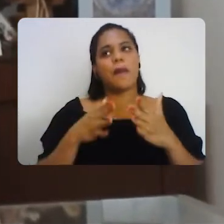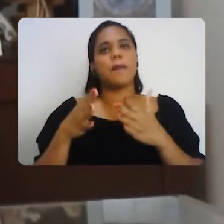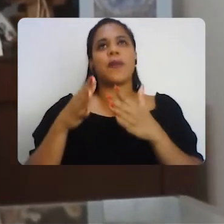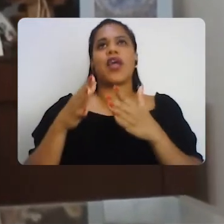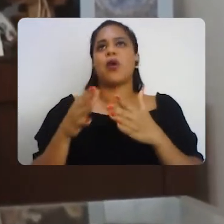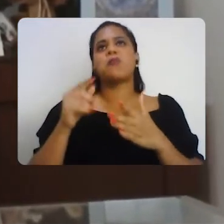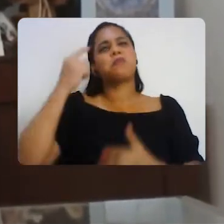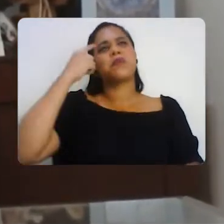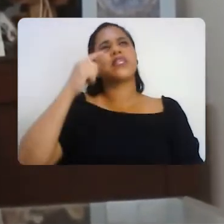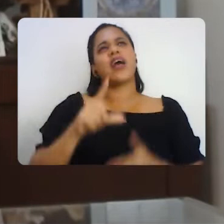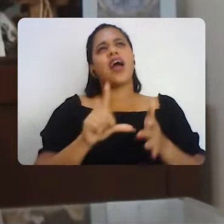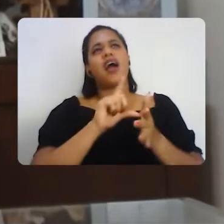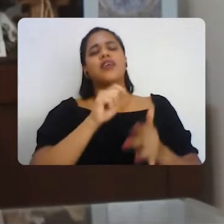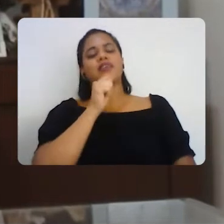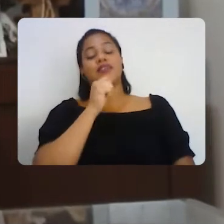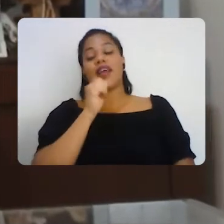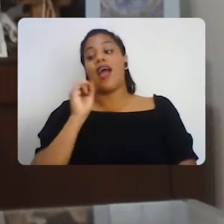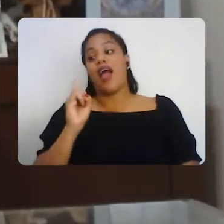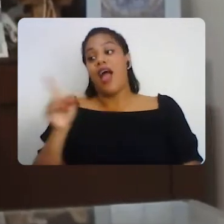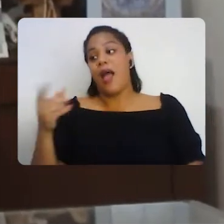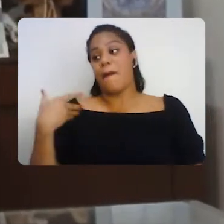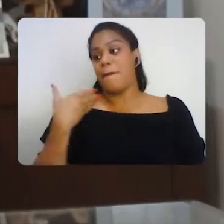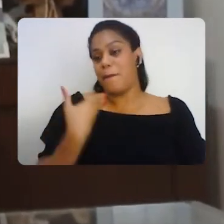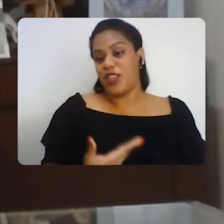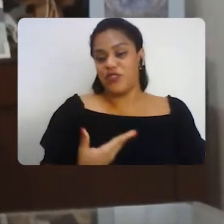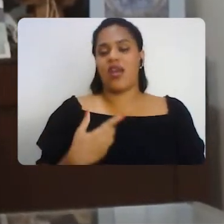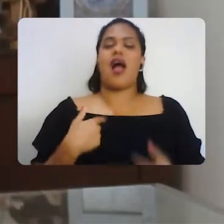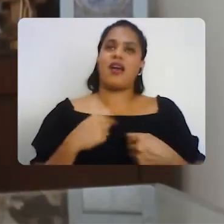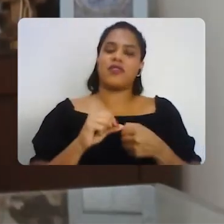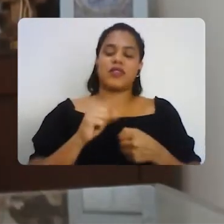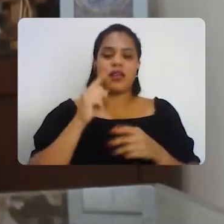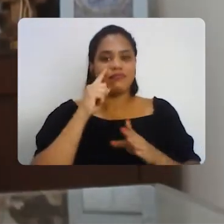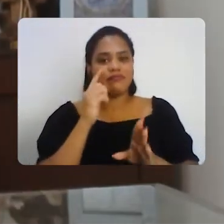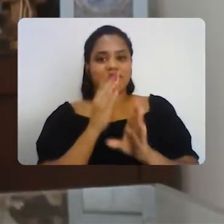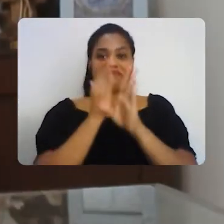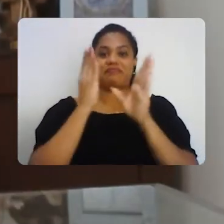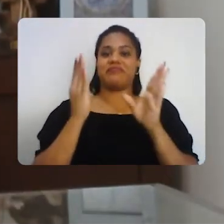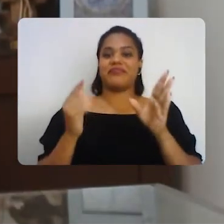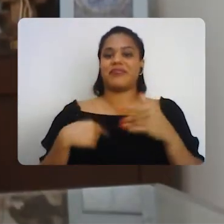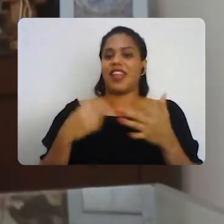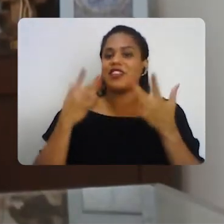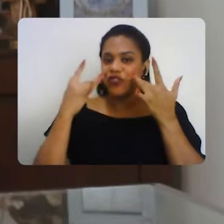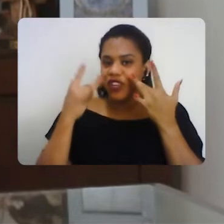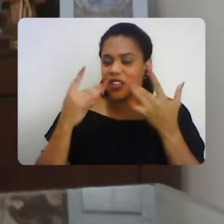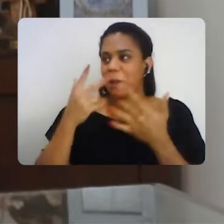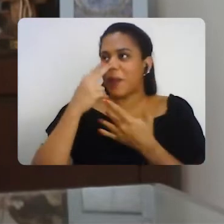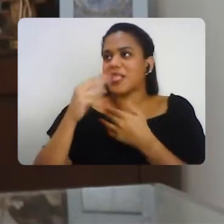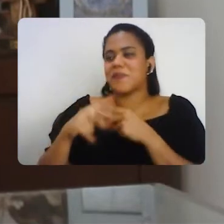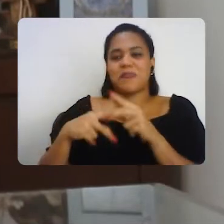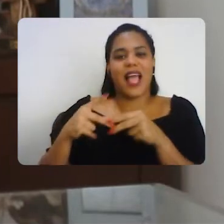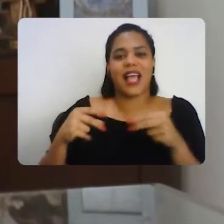nunca iria se não fosse esse pedido de Paulo. Então essa peça me deu também